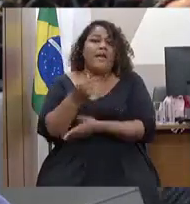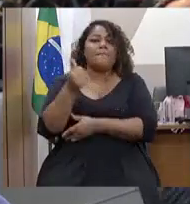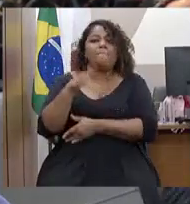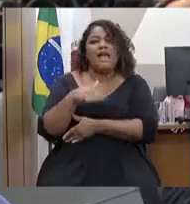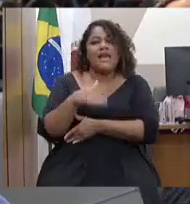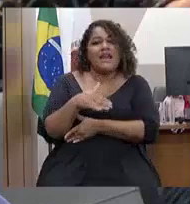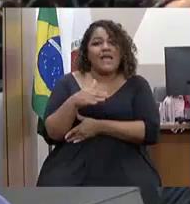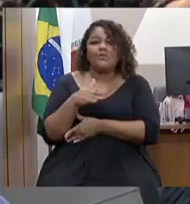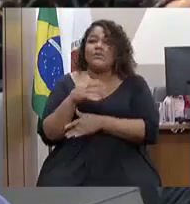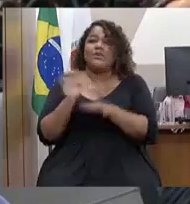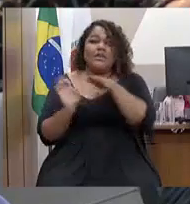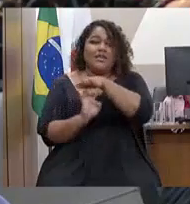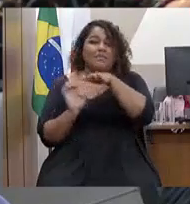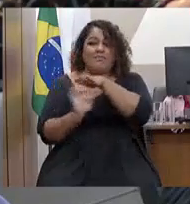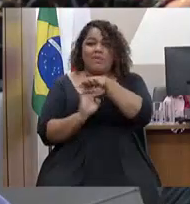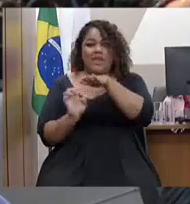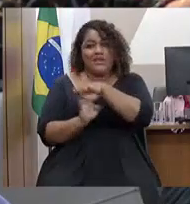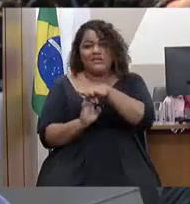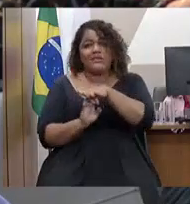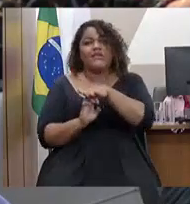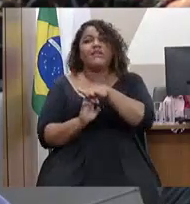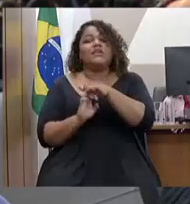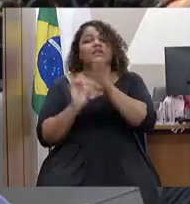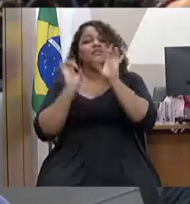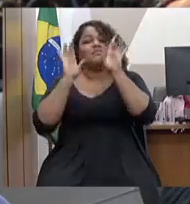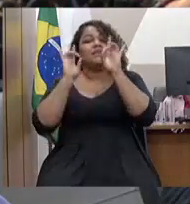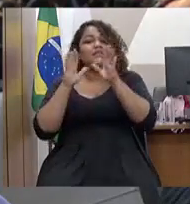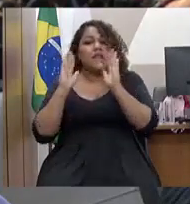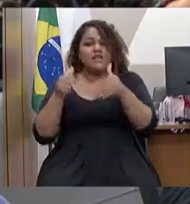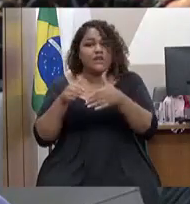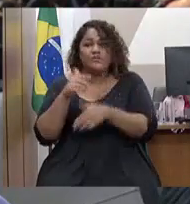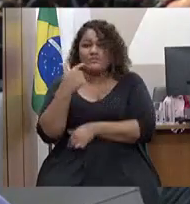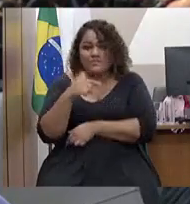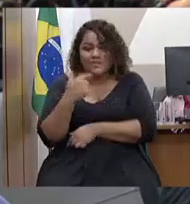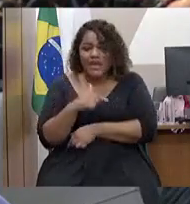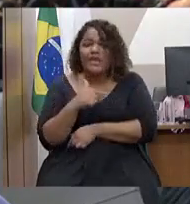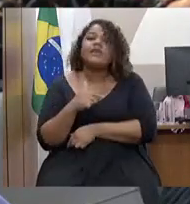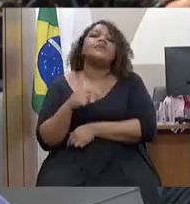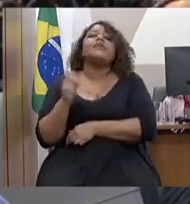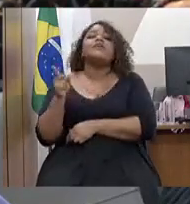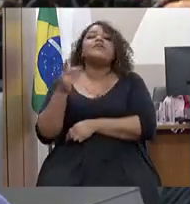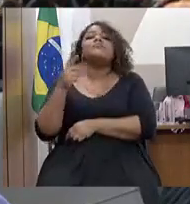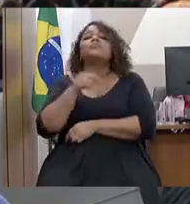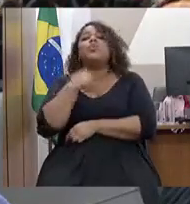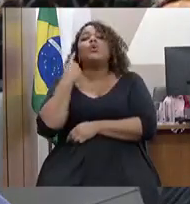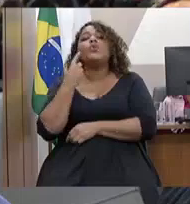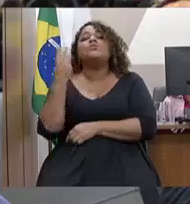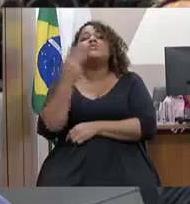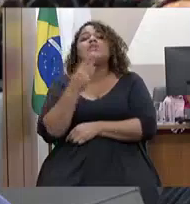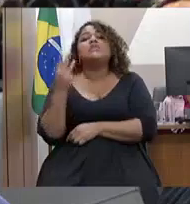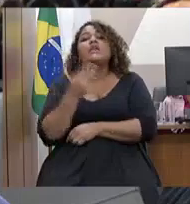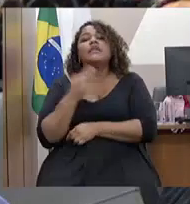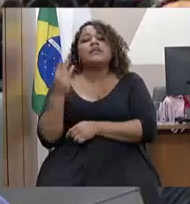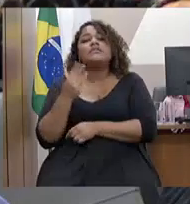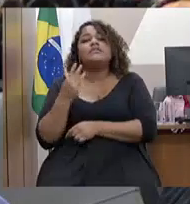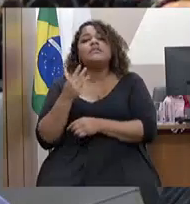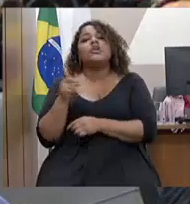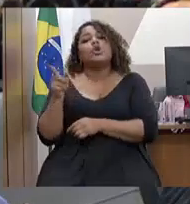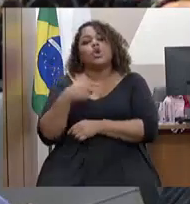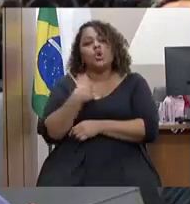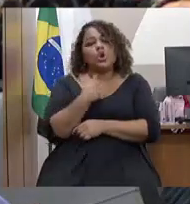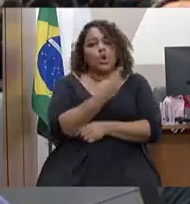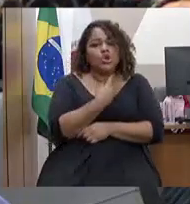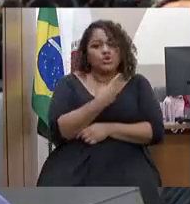morreu 36 trabalhadores da reframax lá em Brumadinho nós fizemos a denúncia das duas no conselho